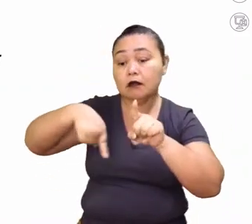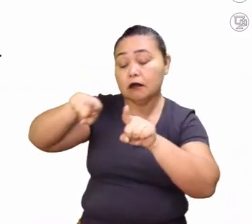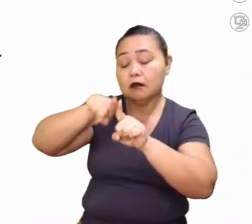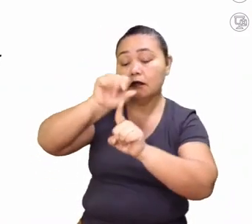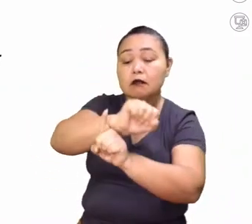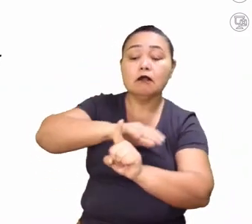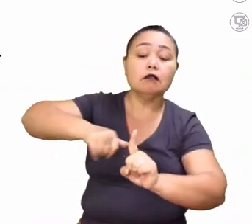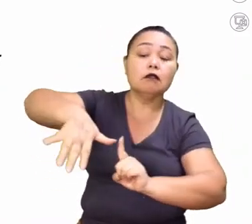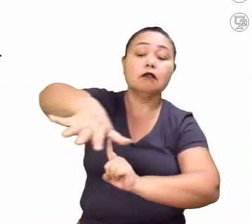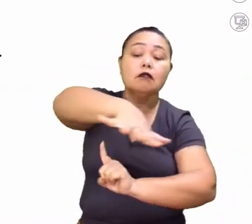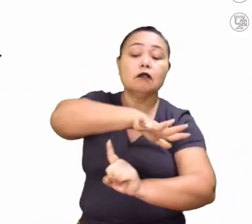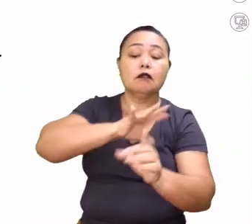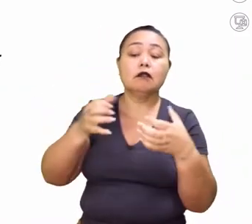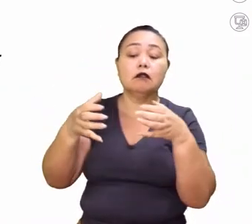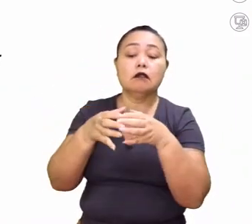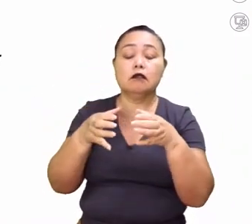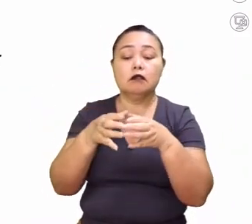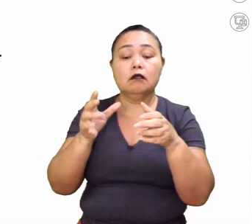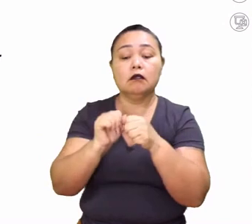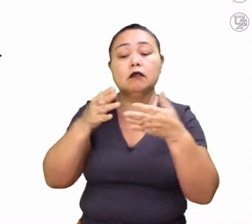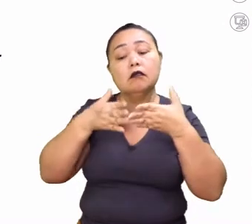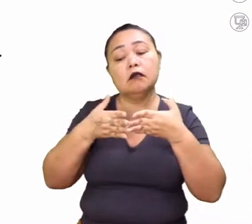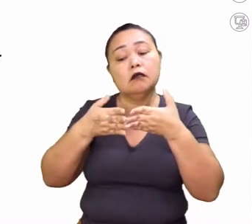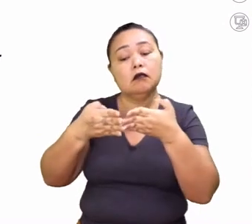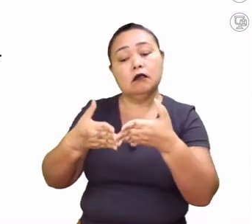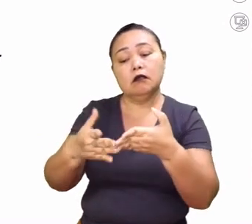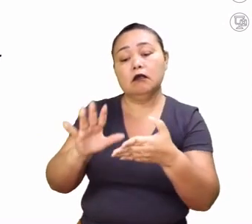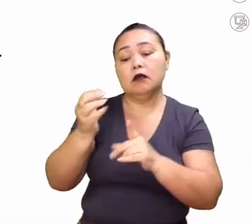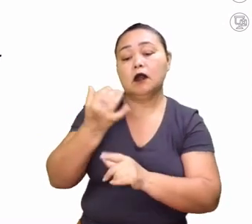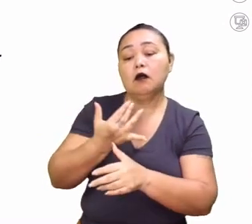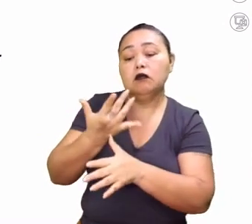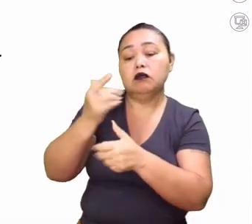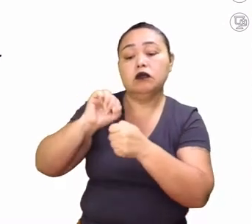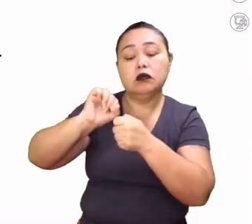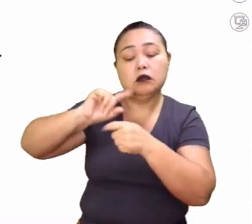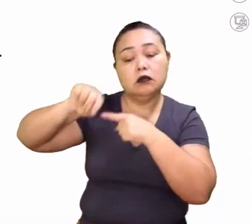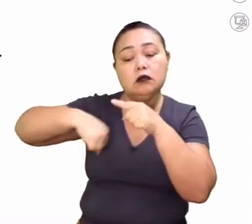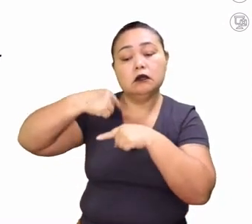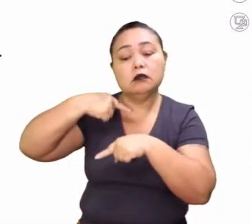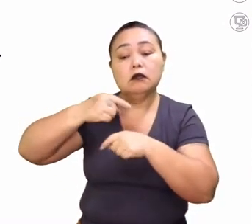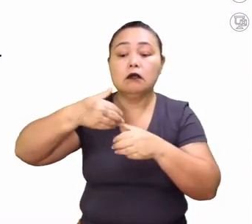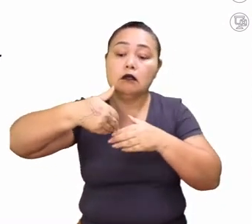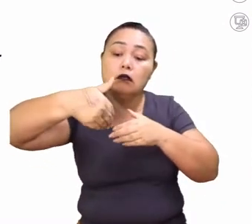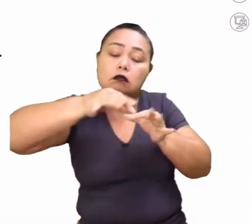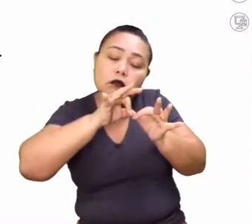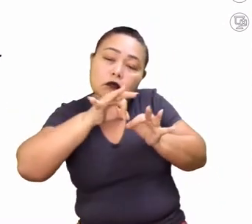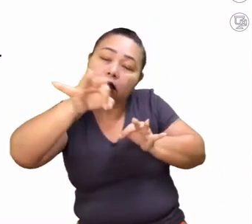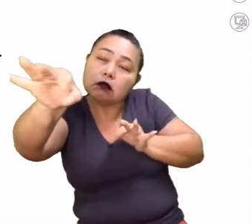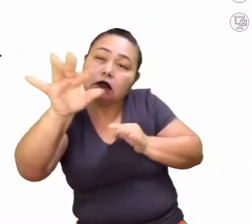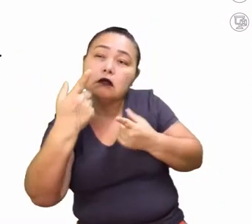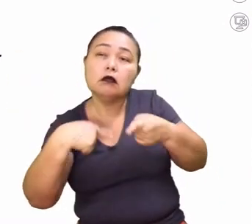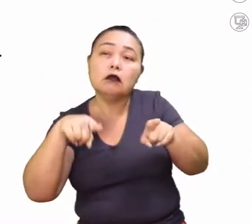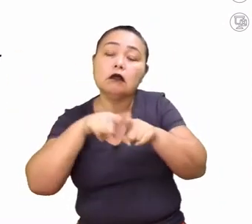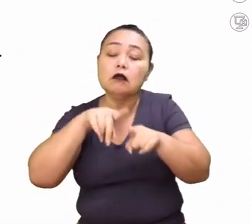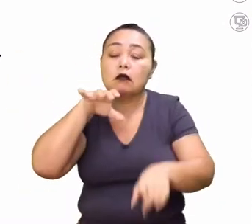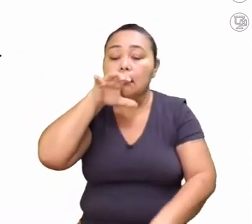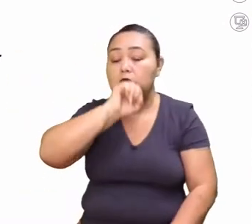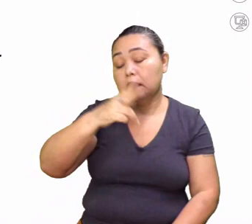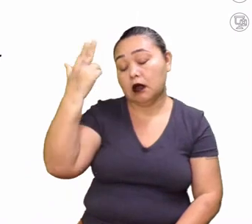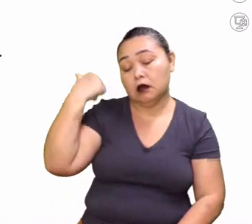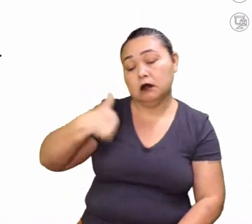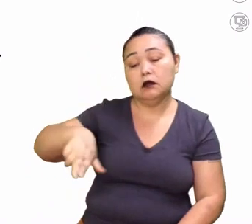É com o trem e o barco a vapor nós podemos percorrer distâncias maiores e mais rápido antes você andava de burro com a